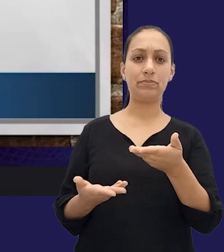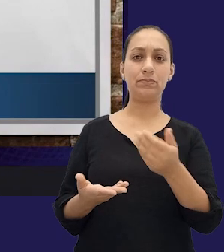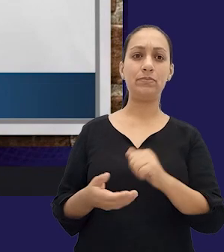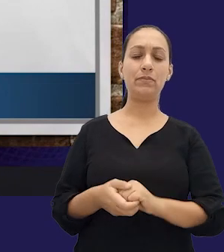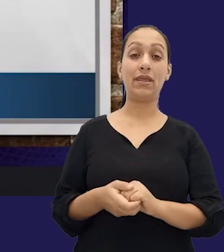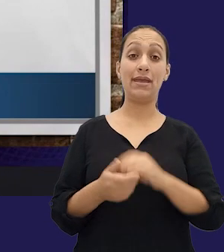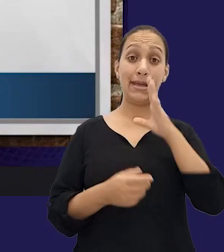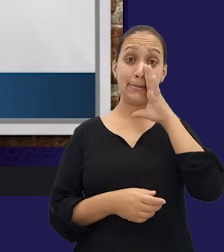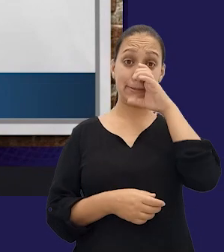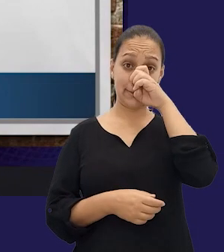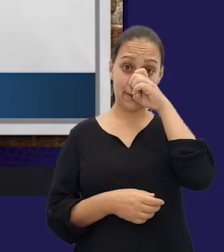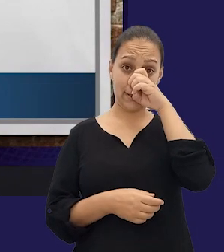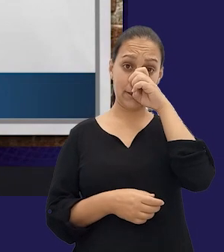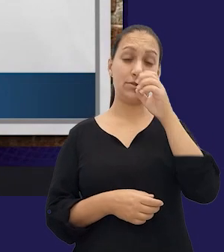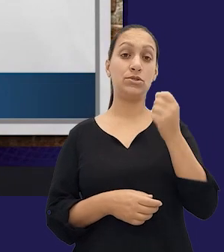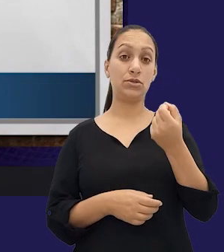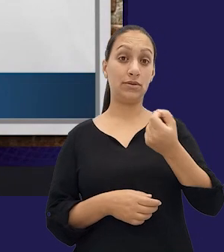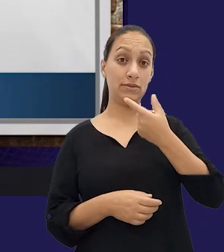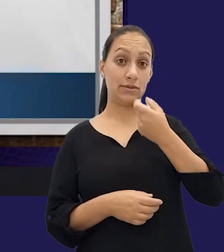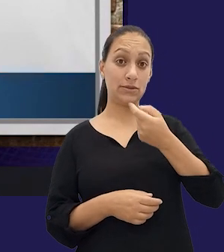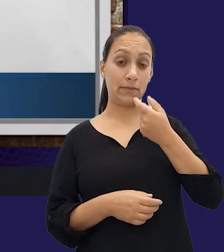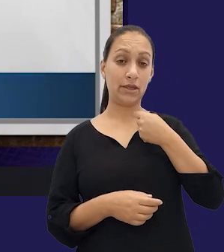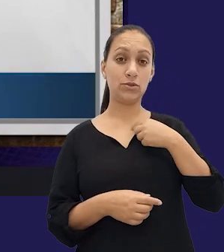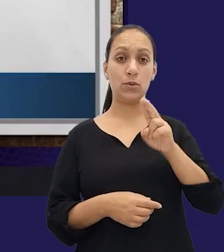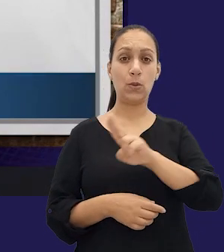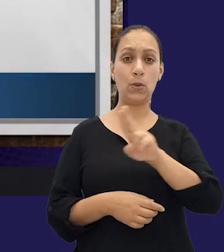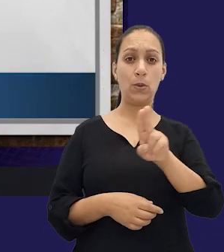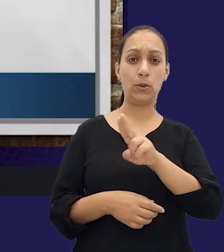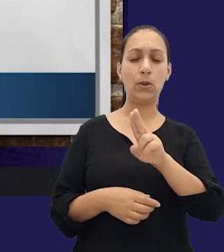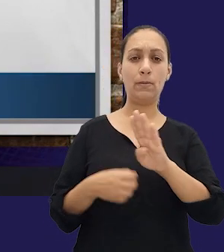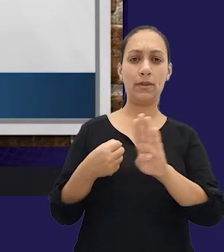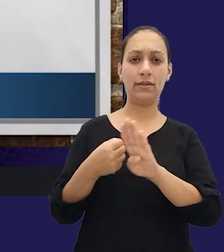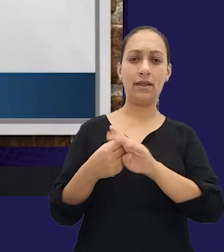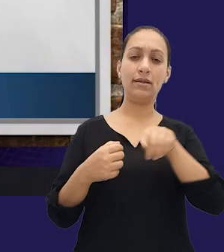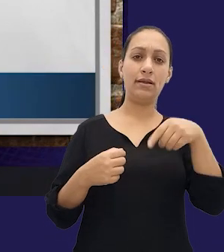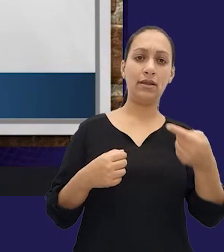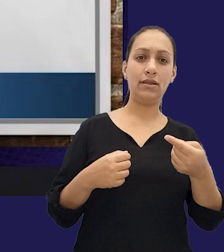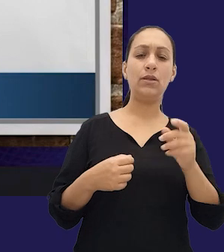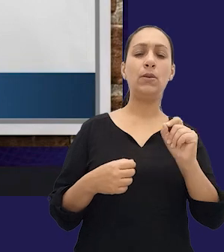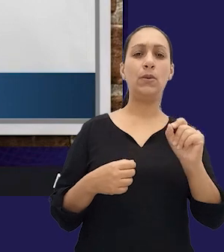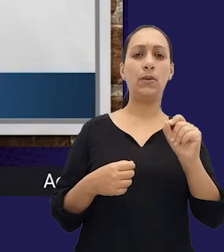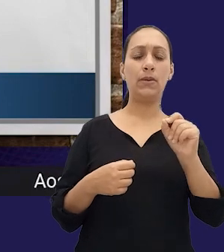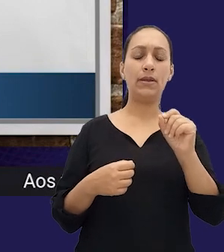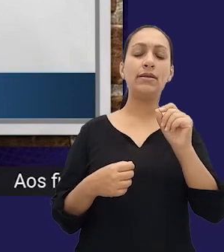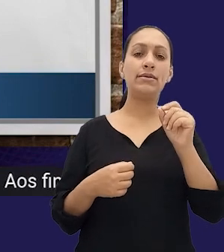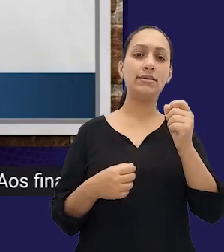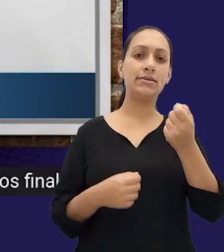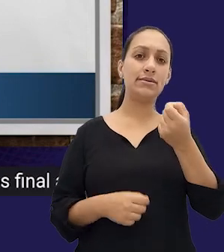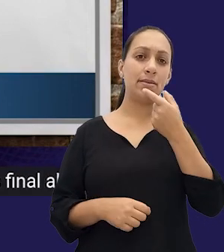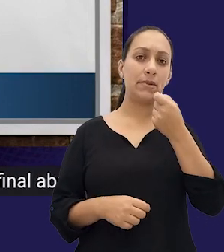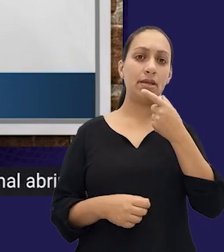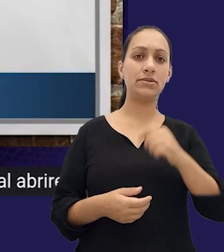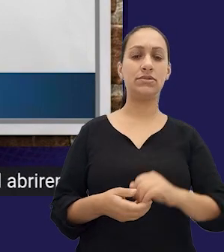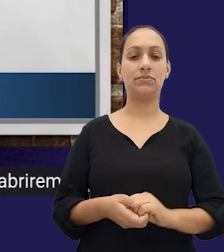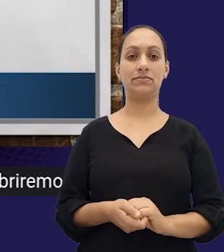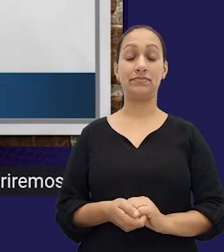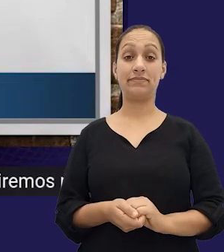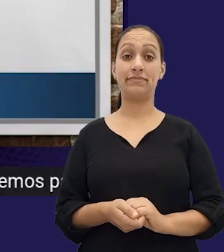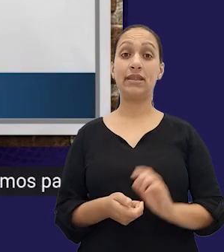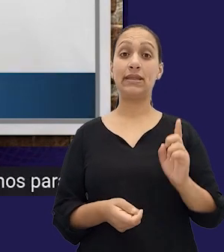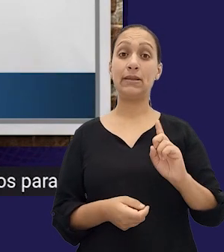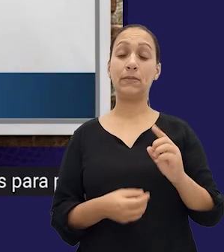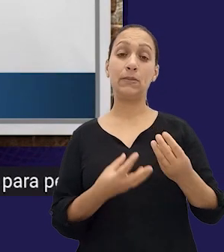aureus meticilina resistente, né? Resistente à oxacilina, os Staphylococcus aureus não sensíveis